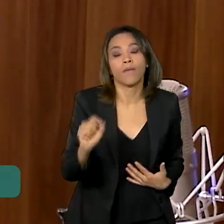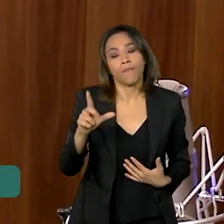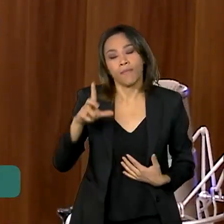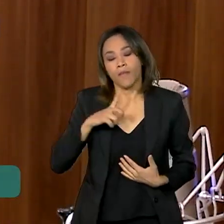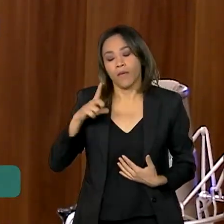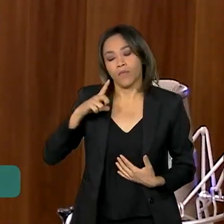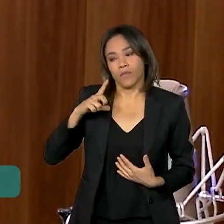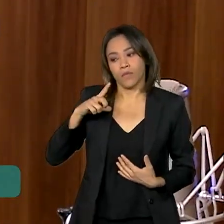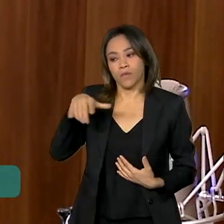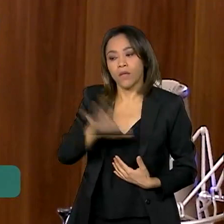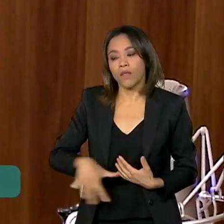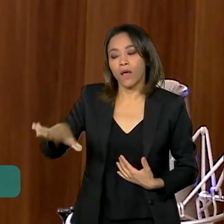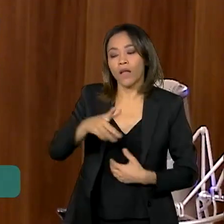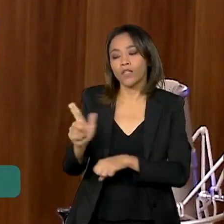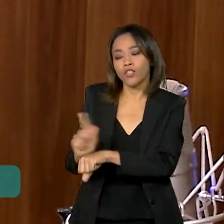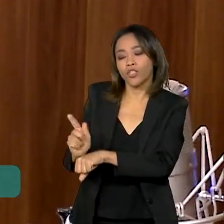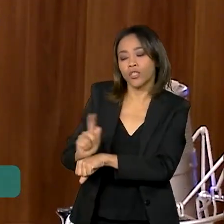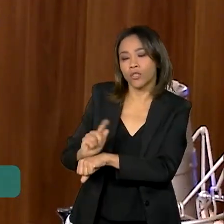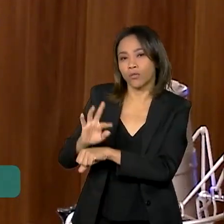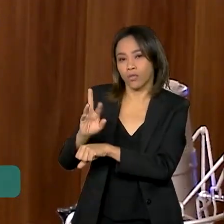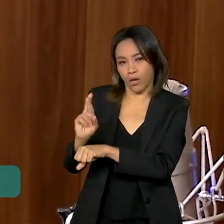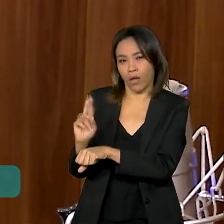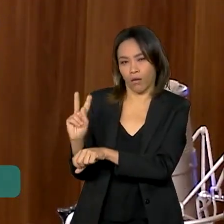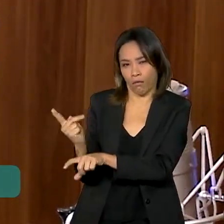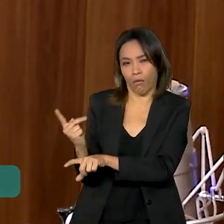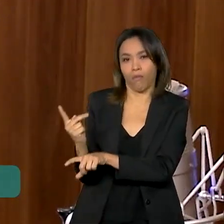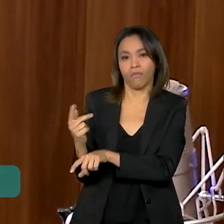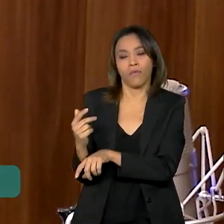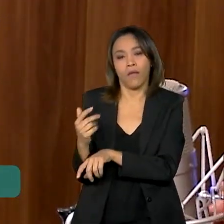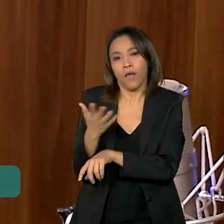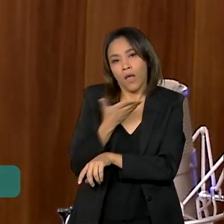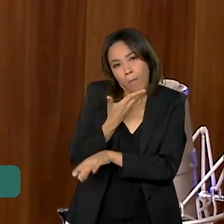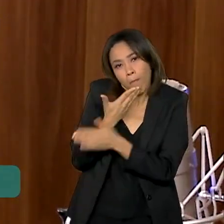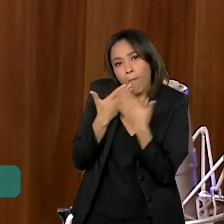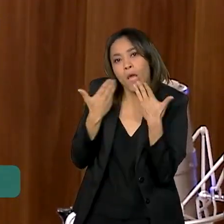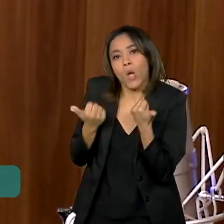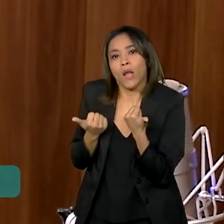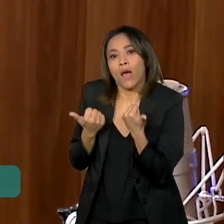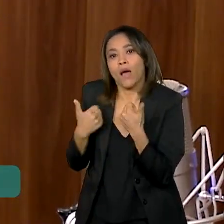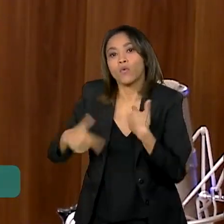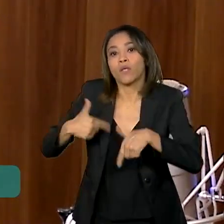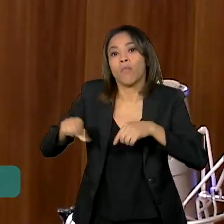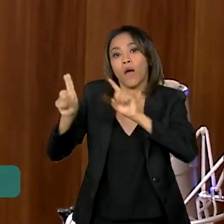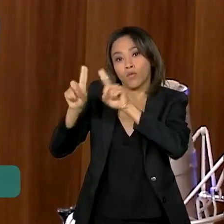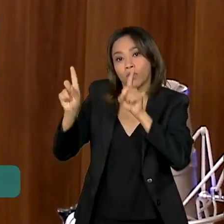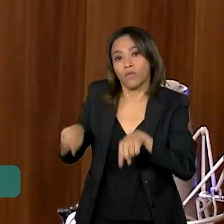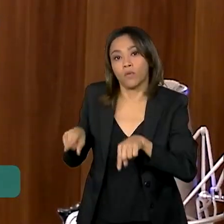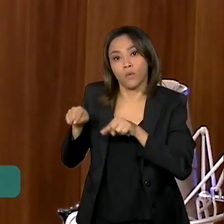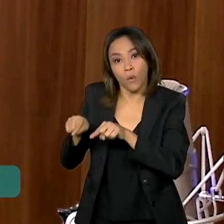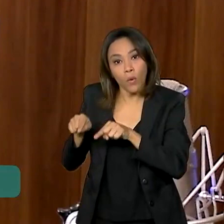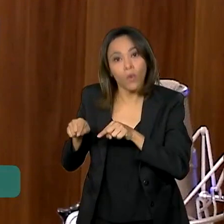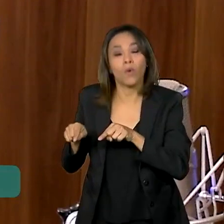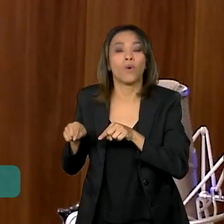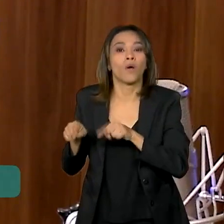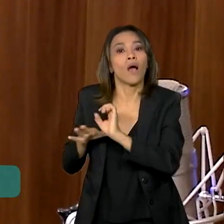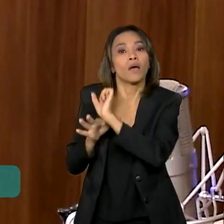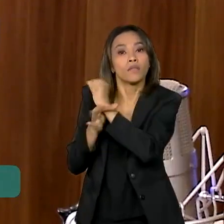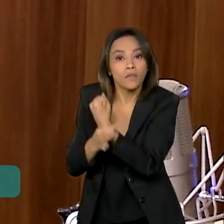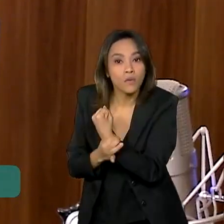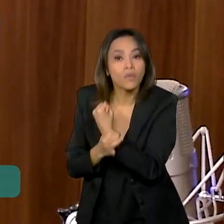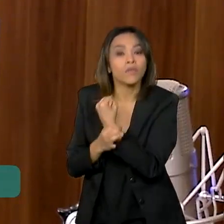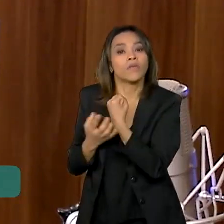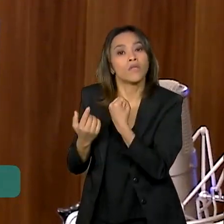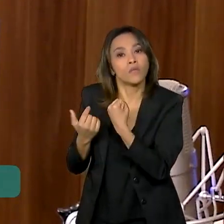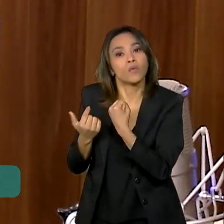na área da gestão de pessoas, tentando melhorar a própria atuação dos servidores públicos em prol de garantir, né,